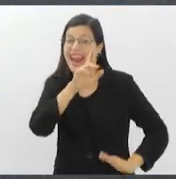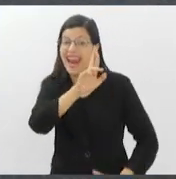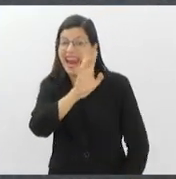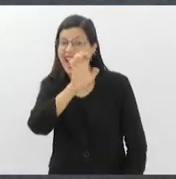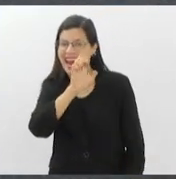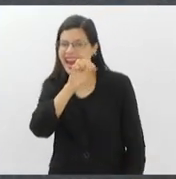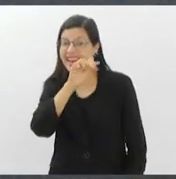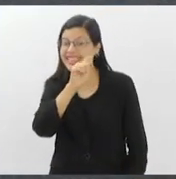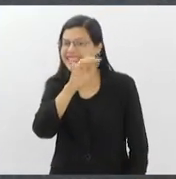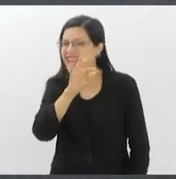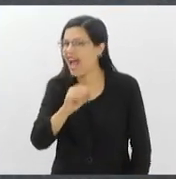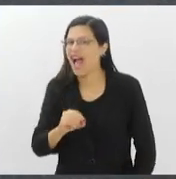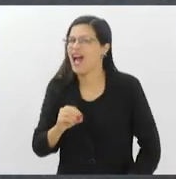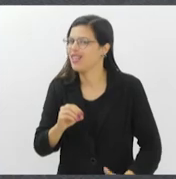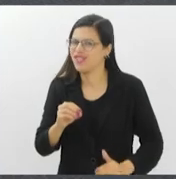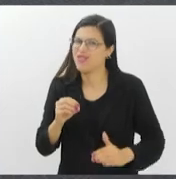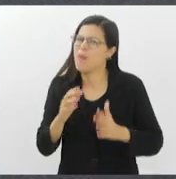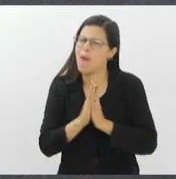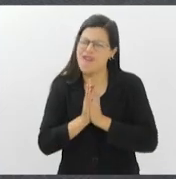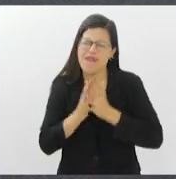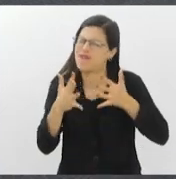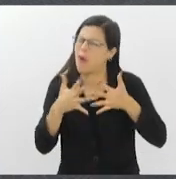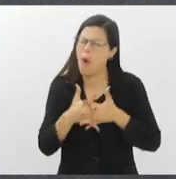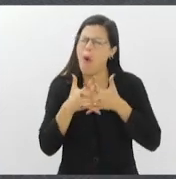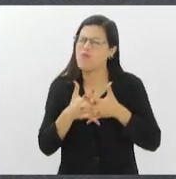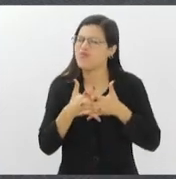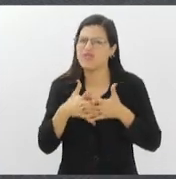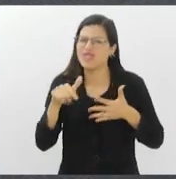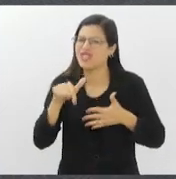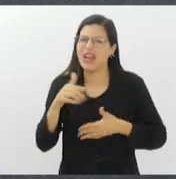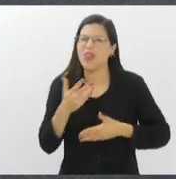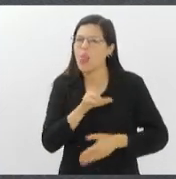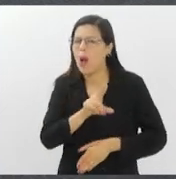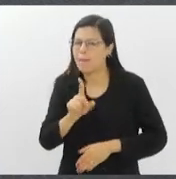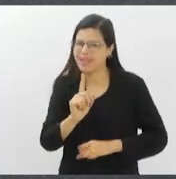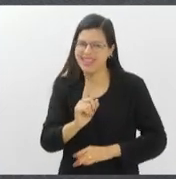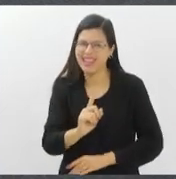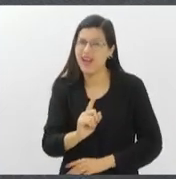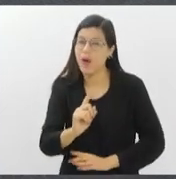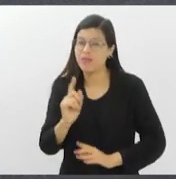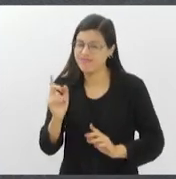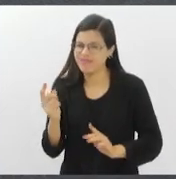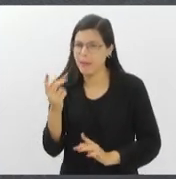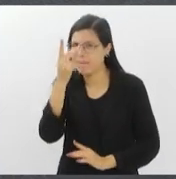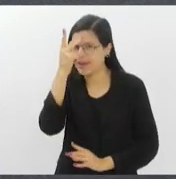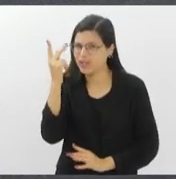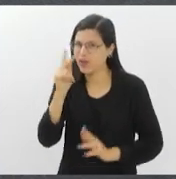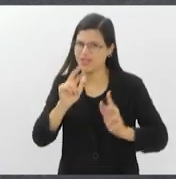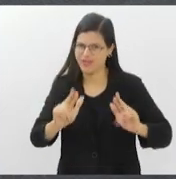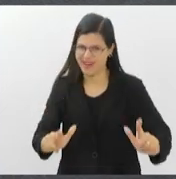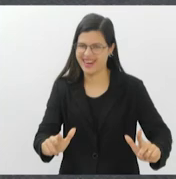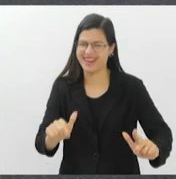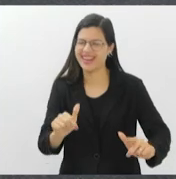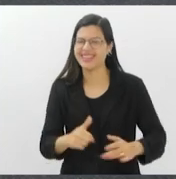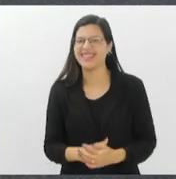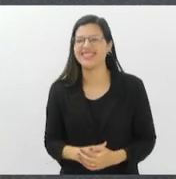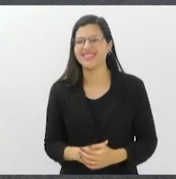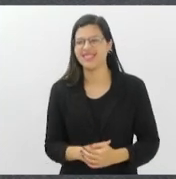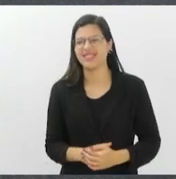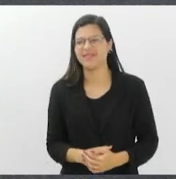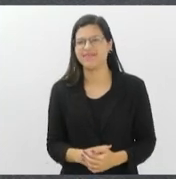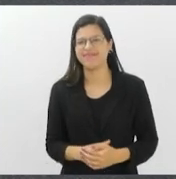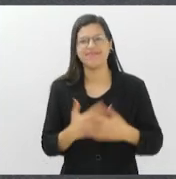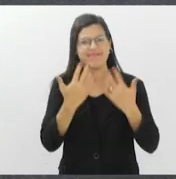não confundam o Renato com o Vinícius. São duas pessoas diferentes. Enfim, então fica aqui o